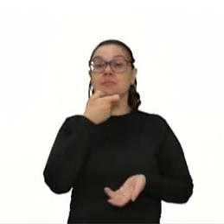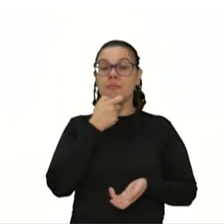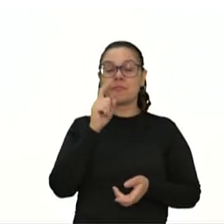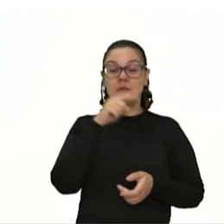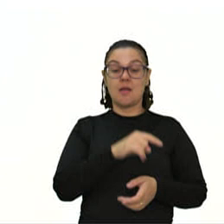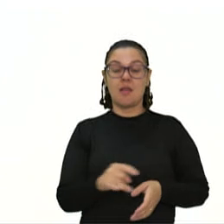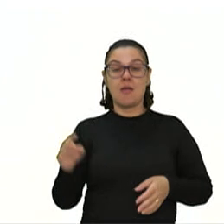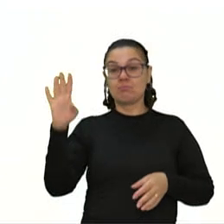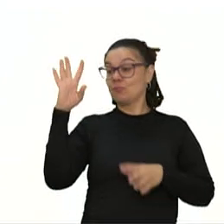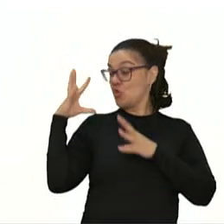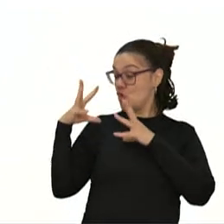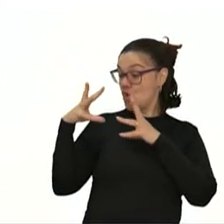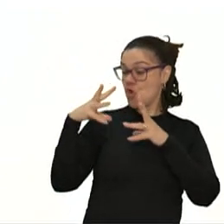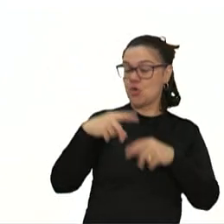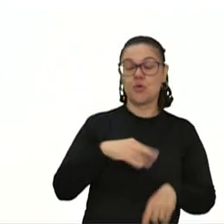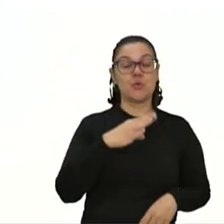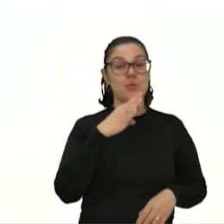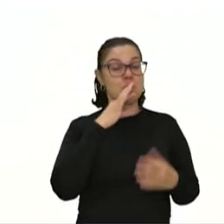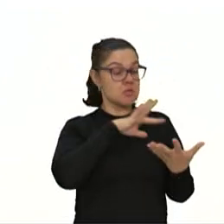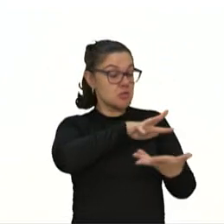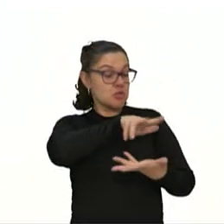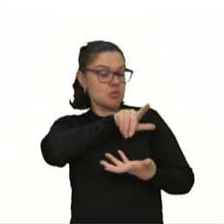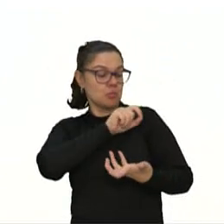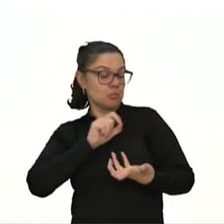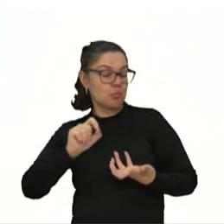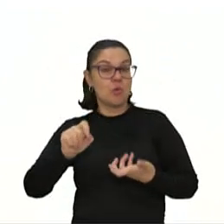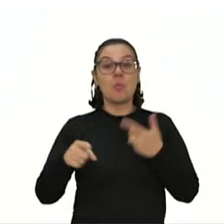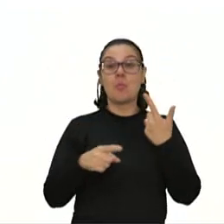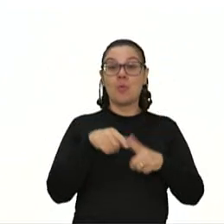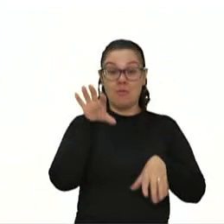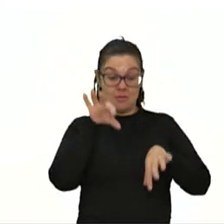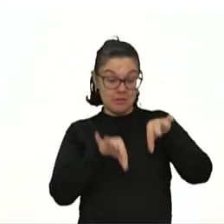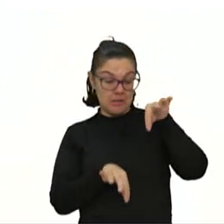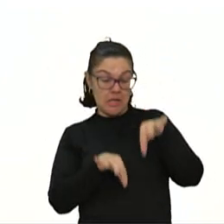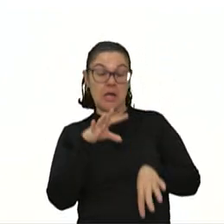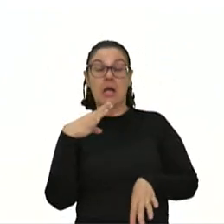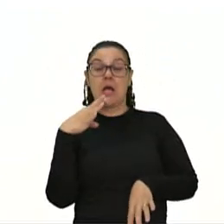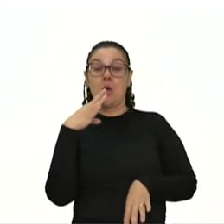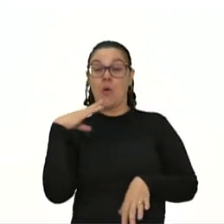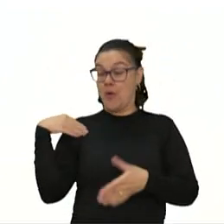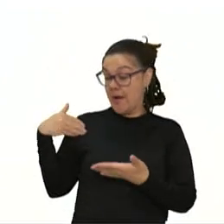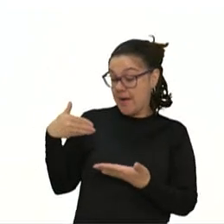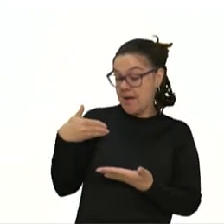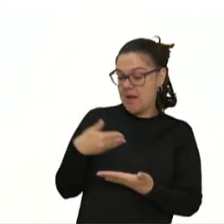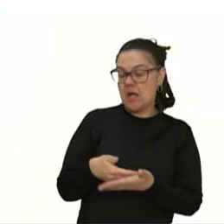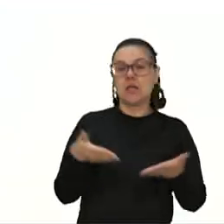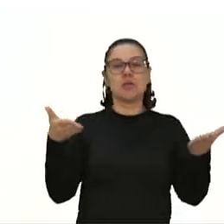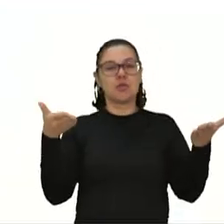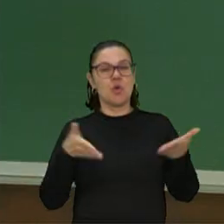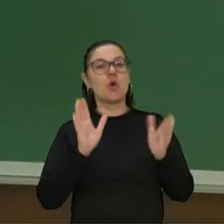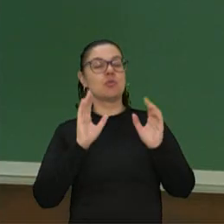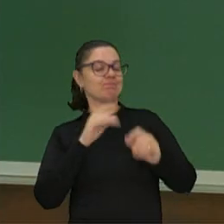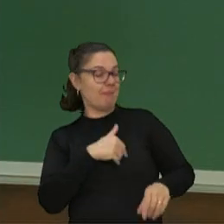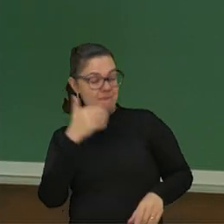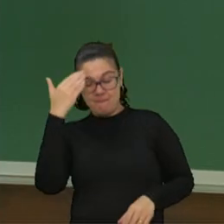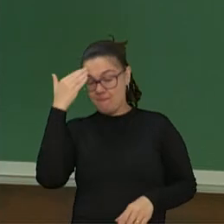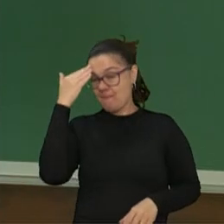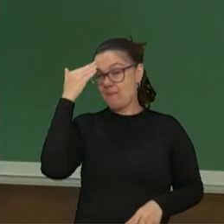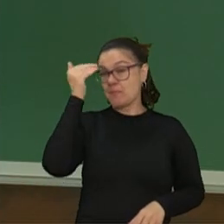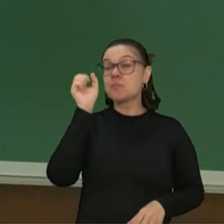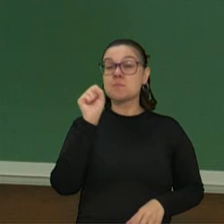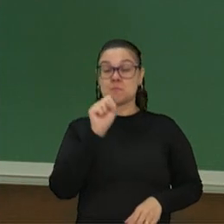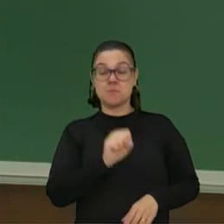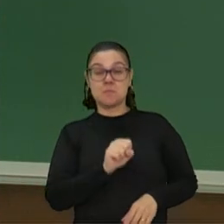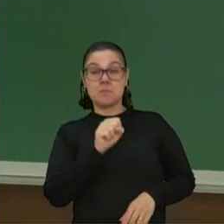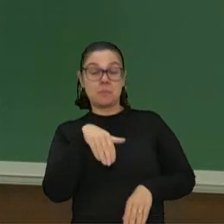é conhecido mundialmente e assim, ó, as peças dele são conhecidas até hoje, fazem muito sucesso. E